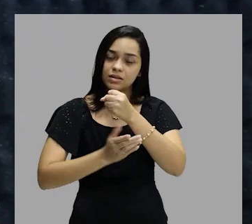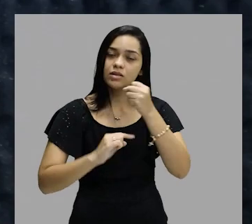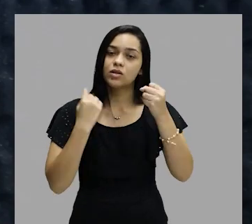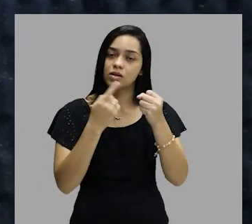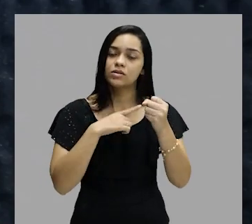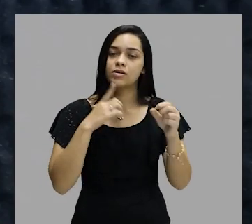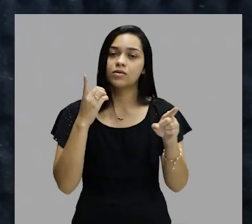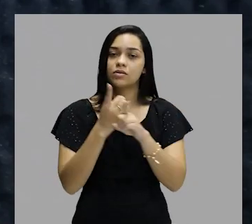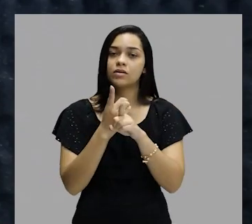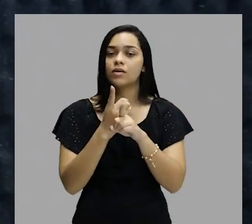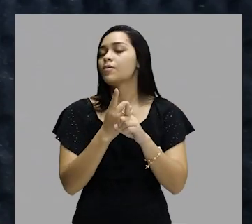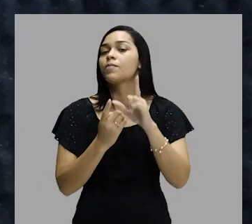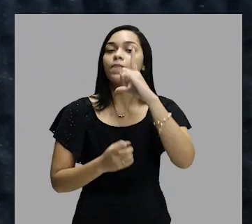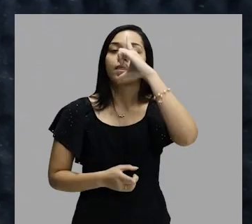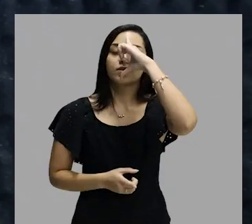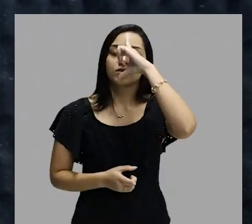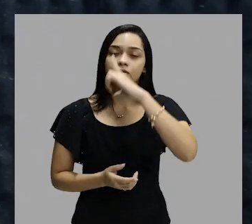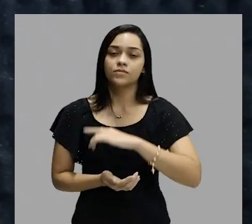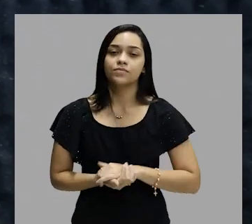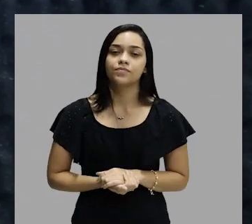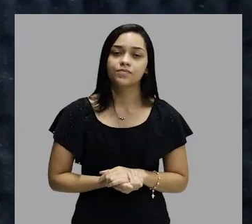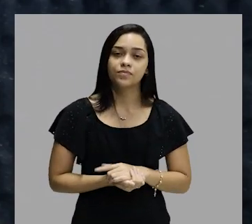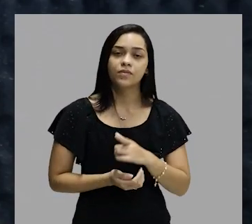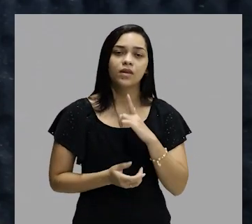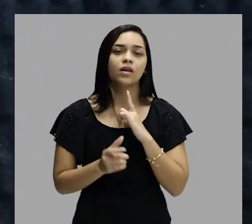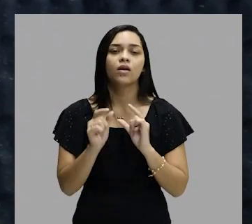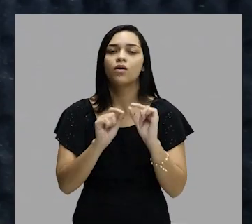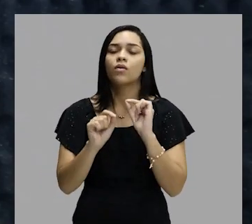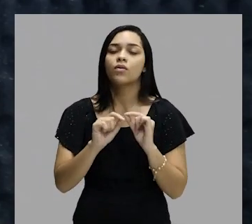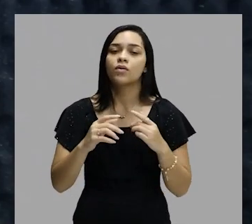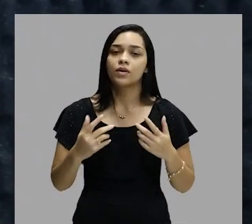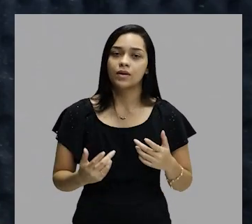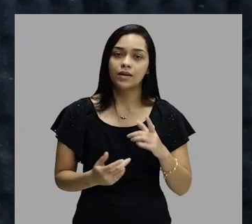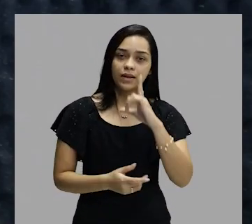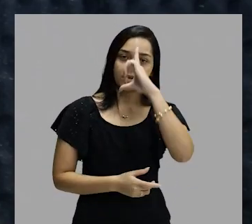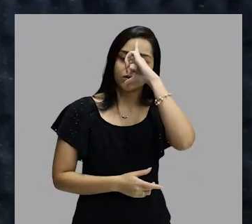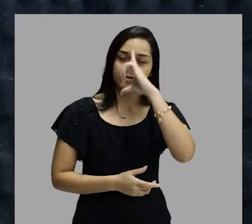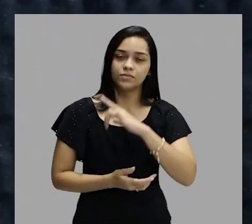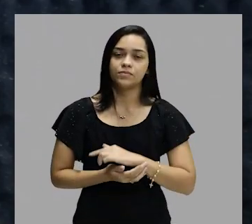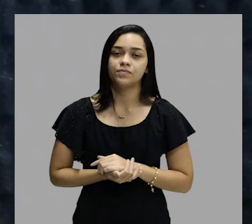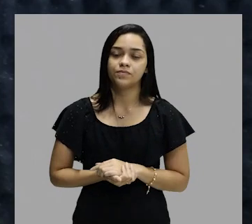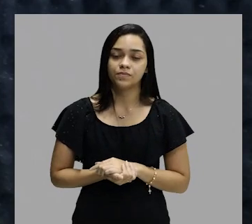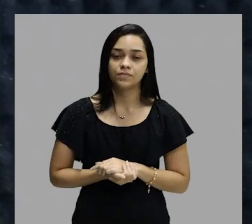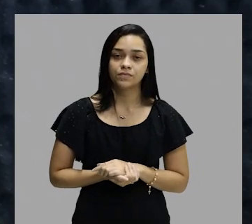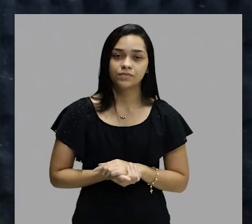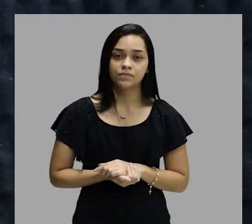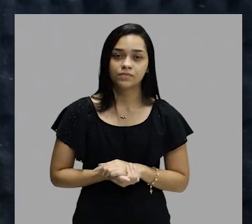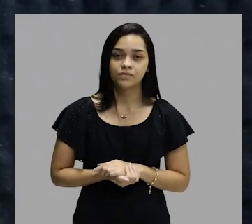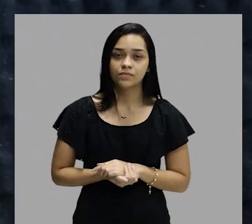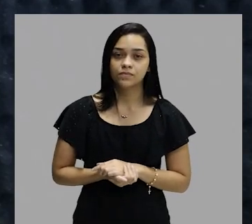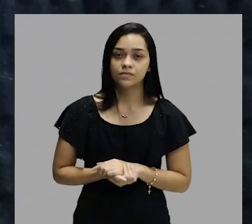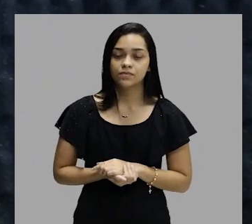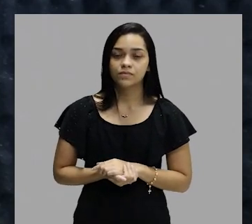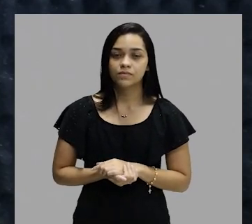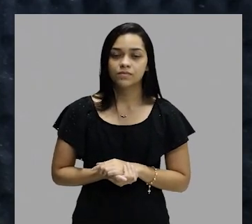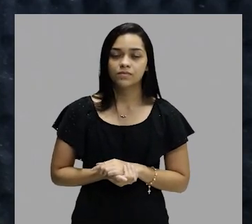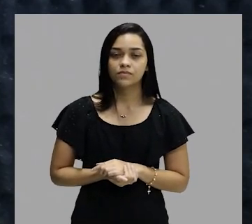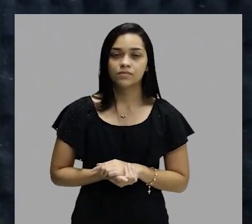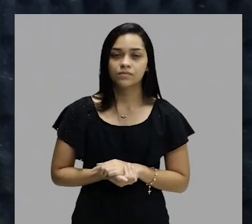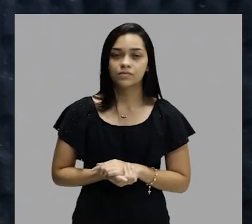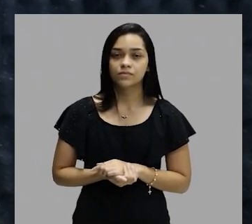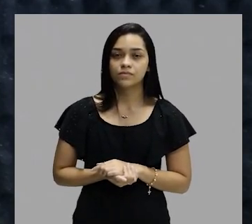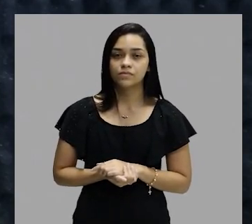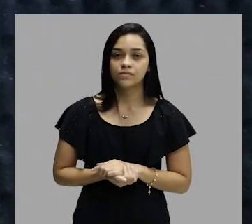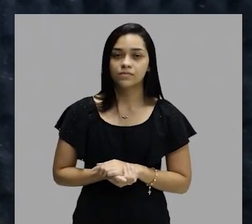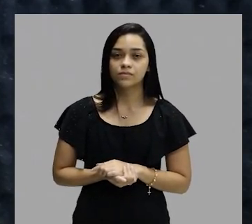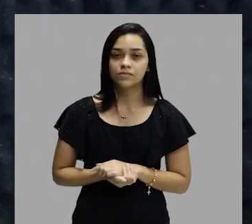o latim. Aqui do latim eu tenho quiet, cemetery, quieto, cemitério,